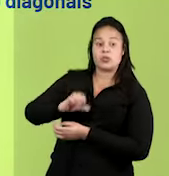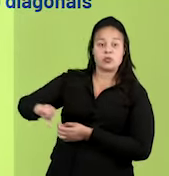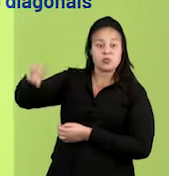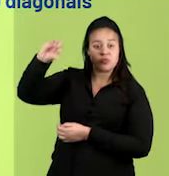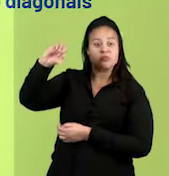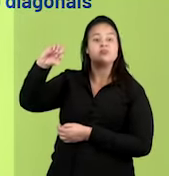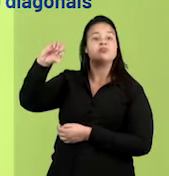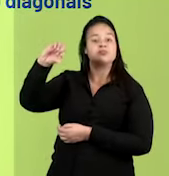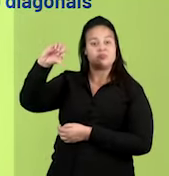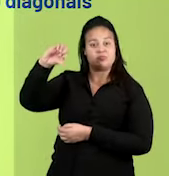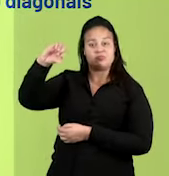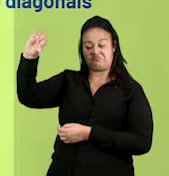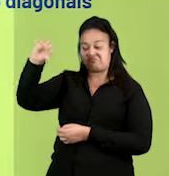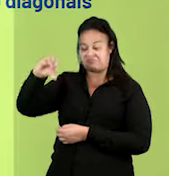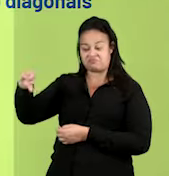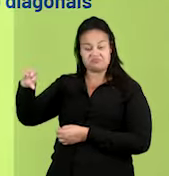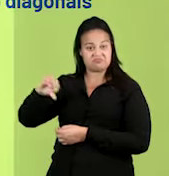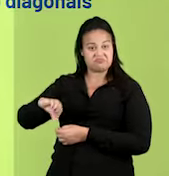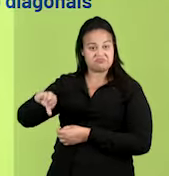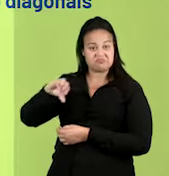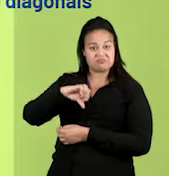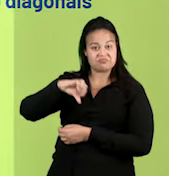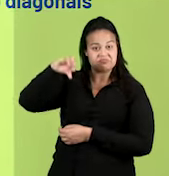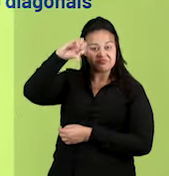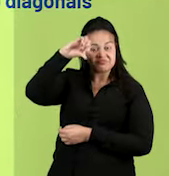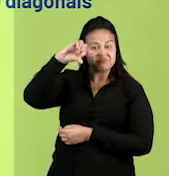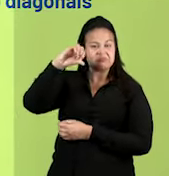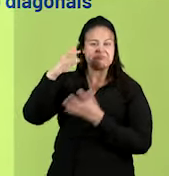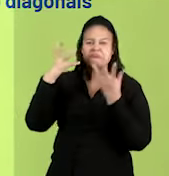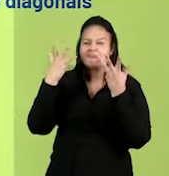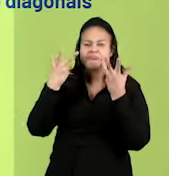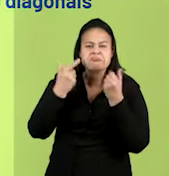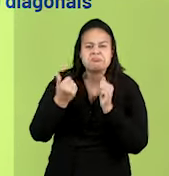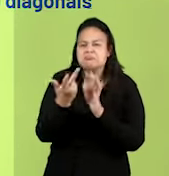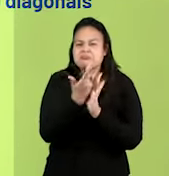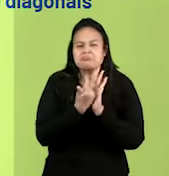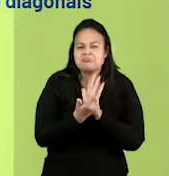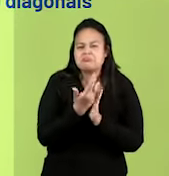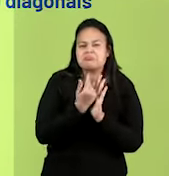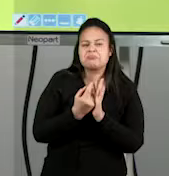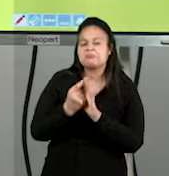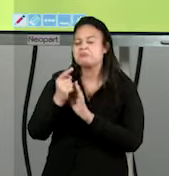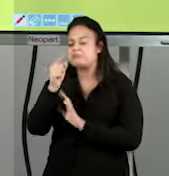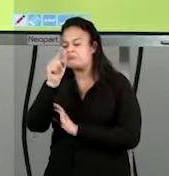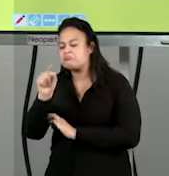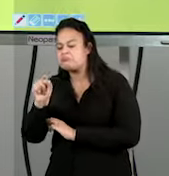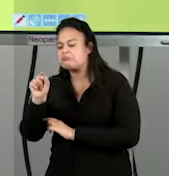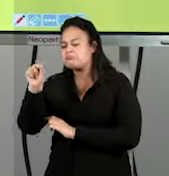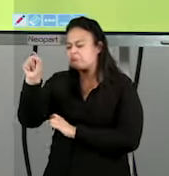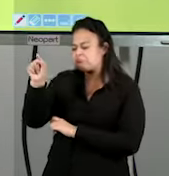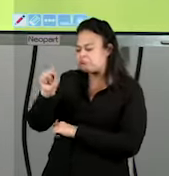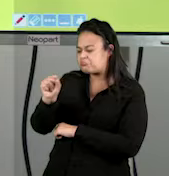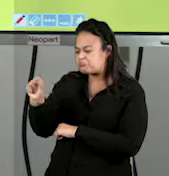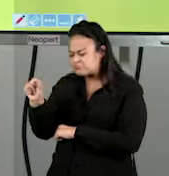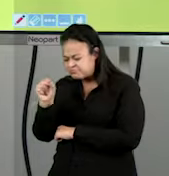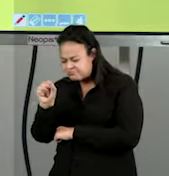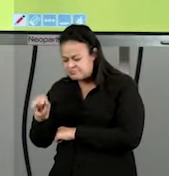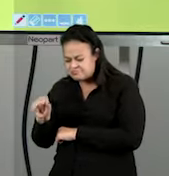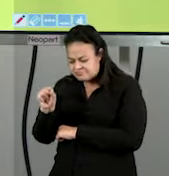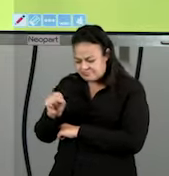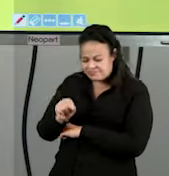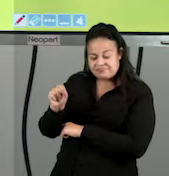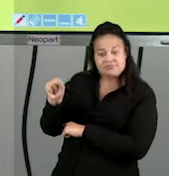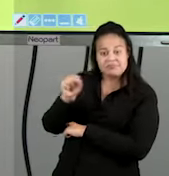que belíssimo que fica, né? Eu pedi para vocês desenharem as diagonais do pentágono